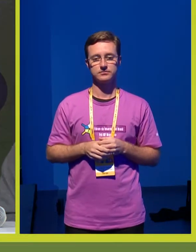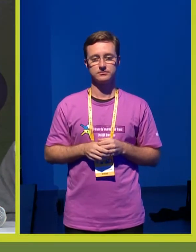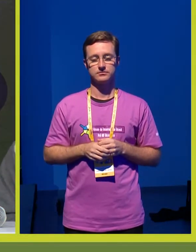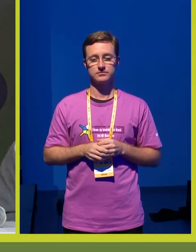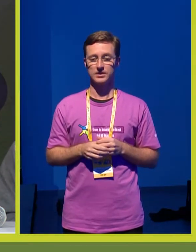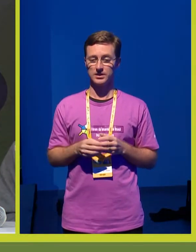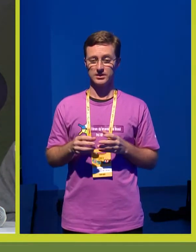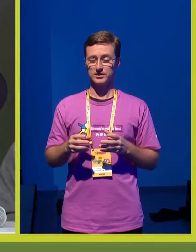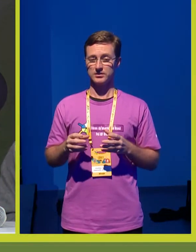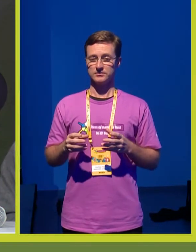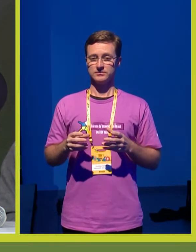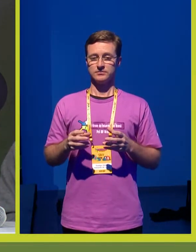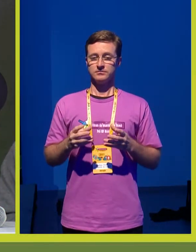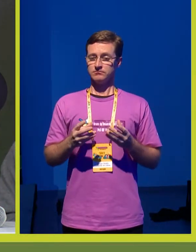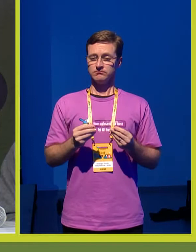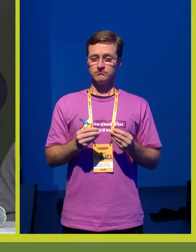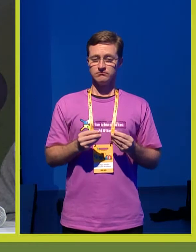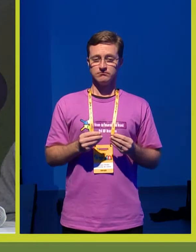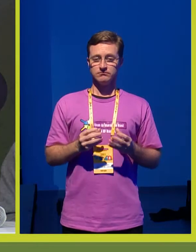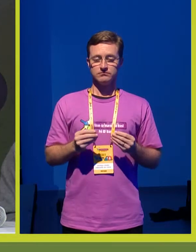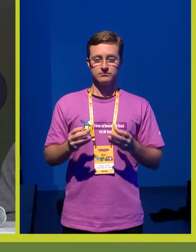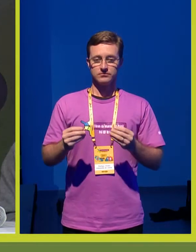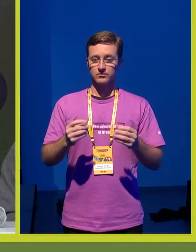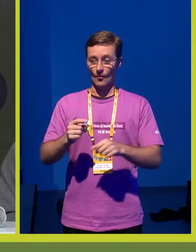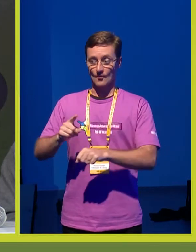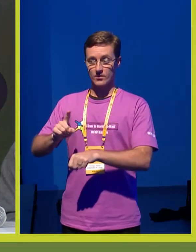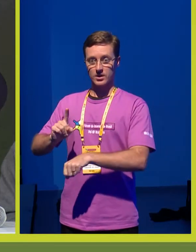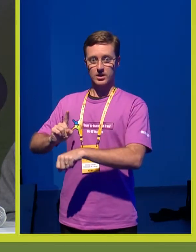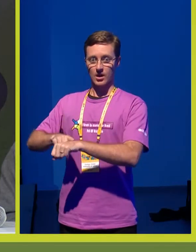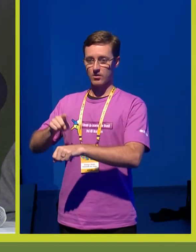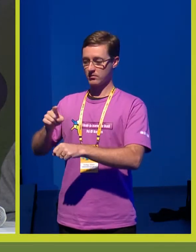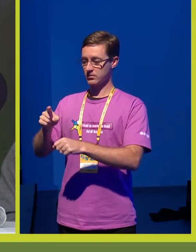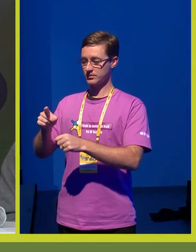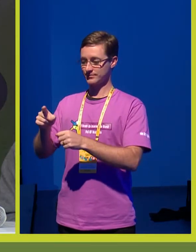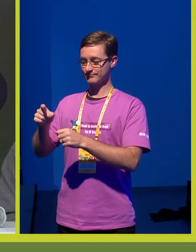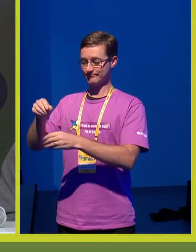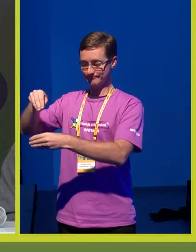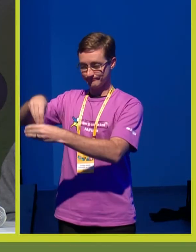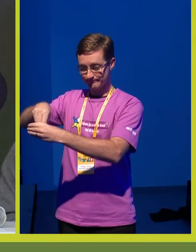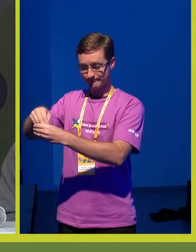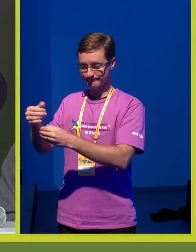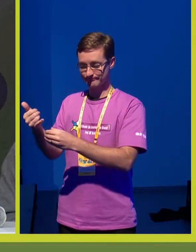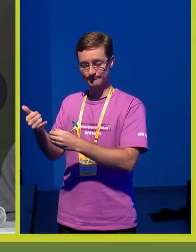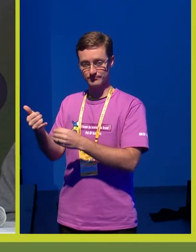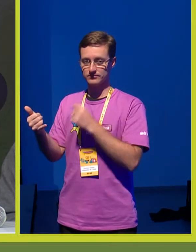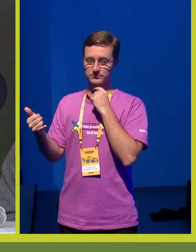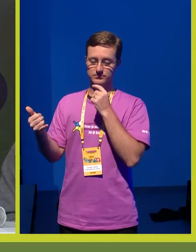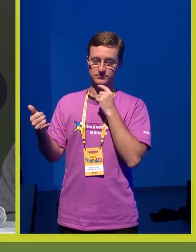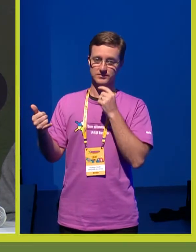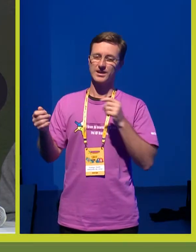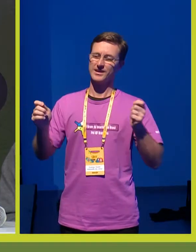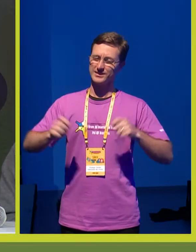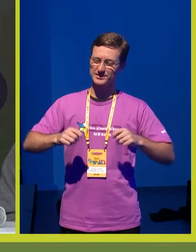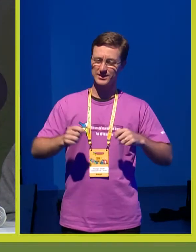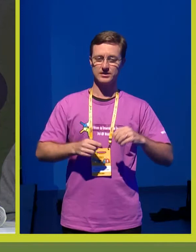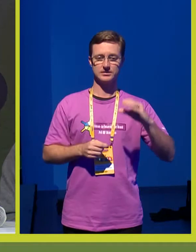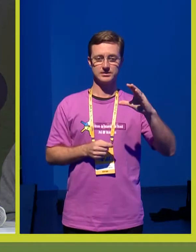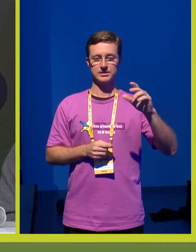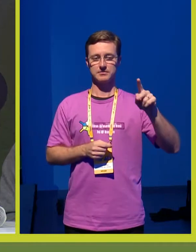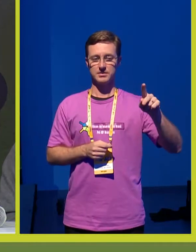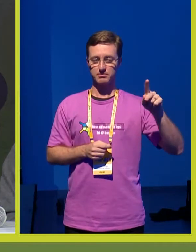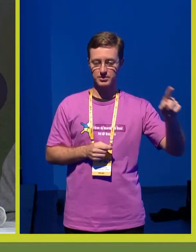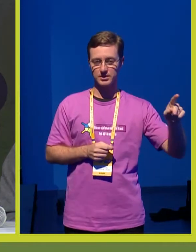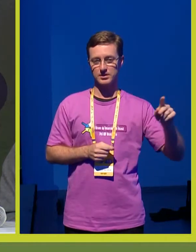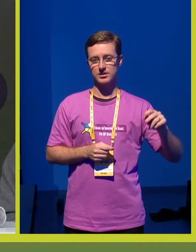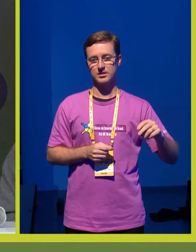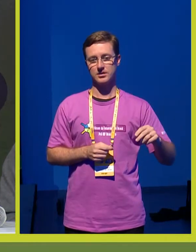muito excepcionalmente se na hora não for possível obter dá para usar o dispositivo do CPP relacionado apreensão